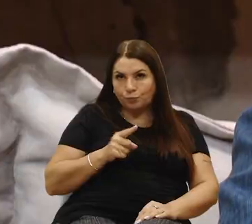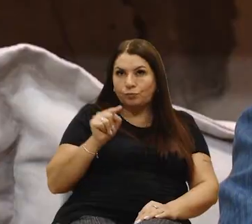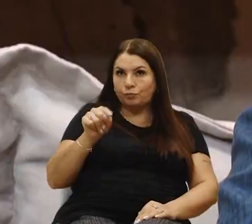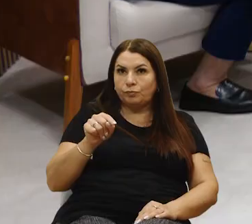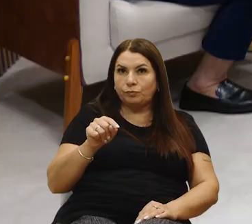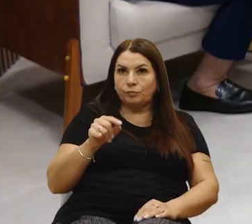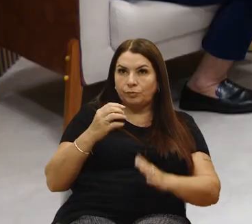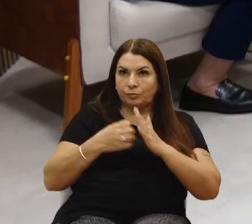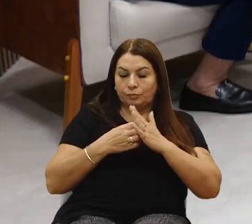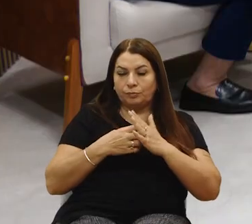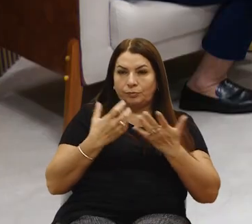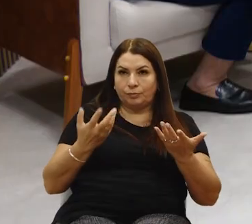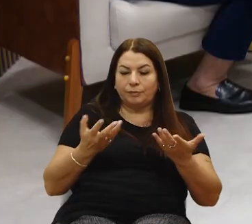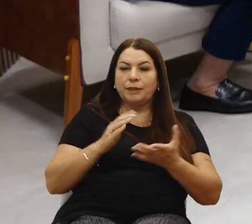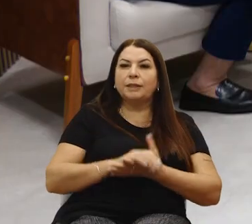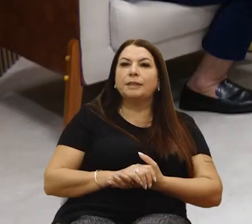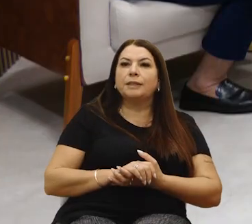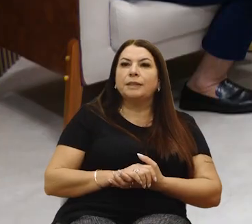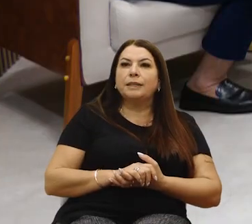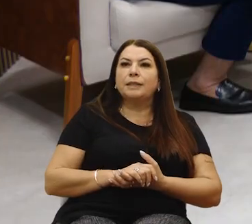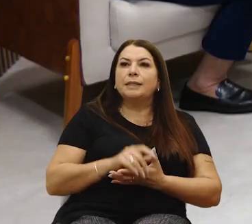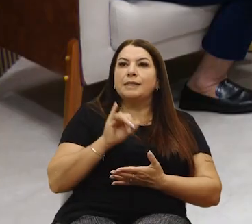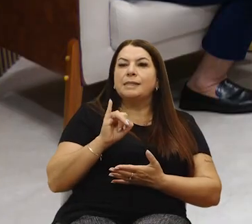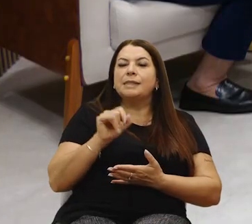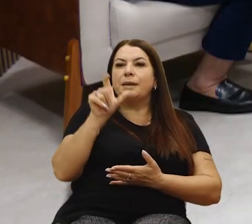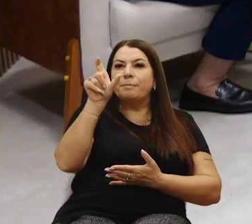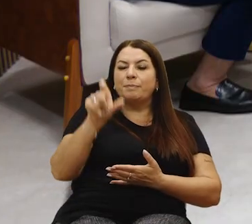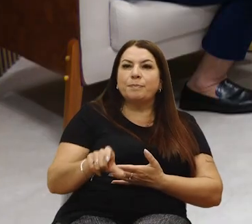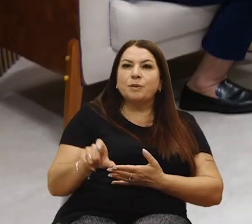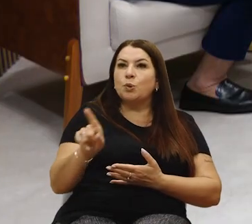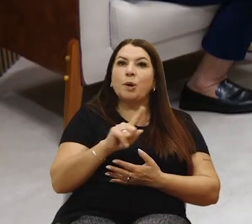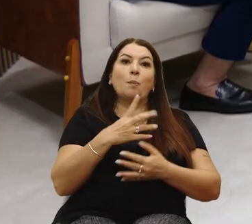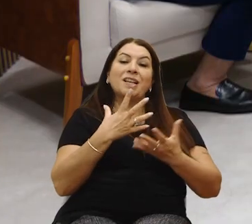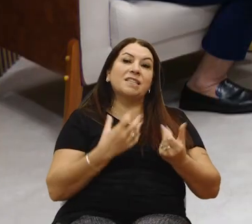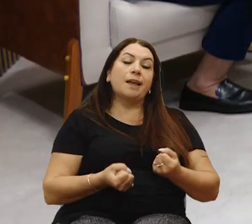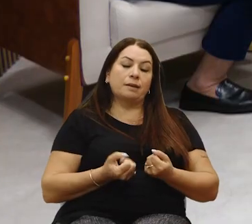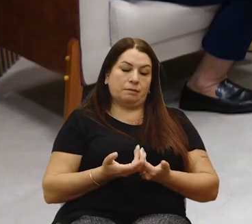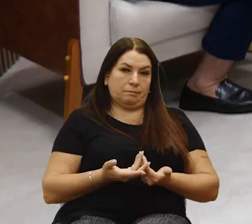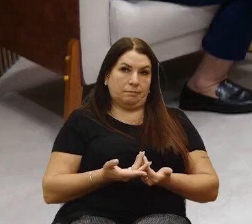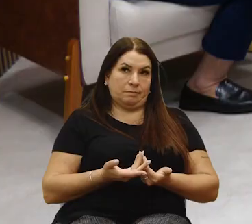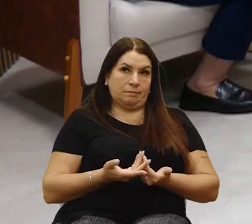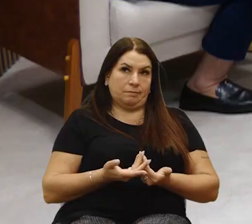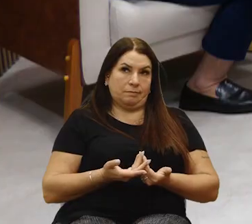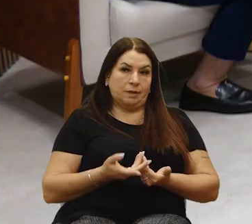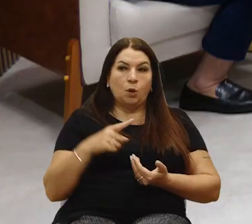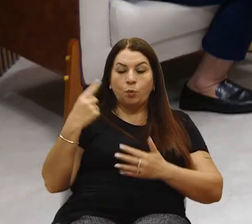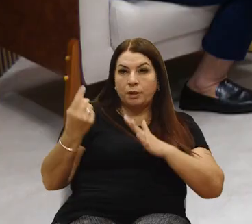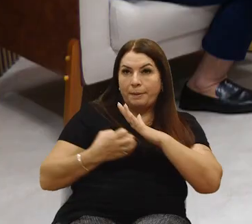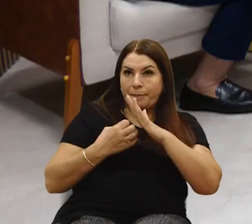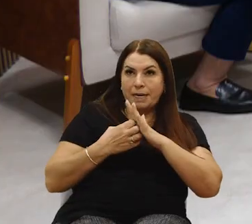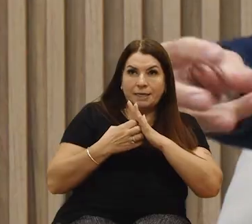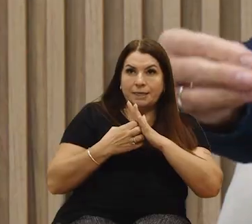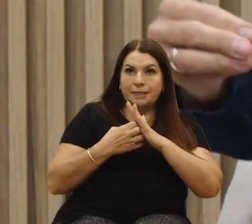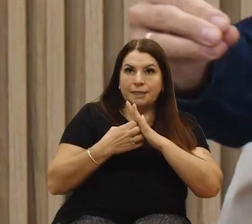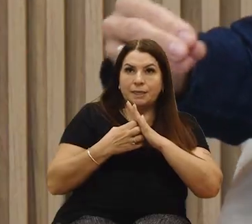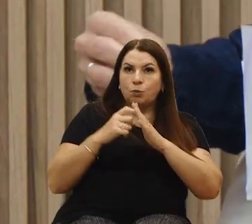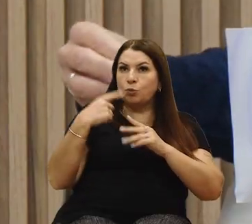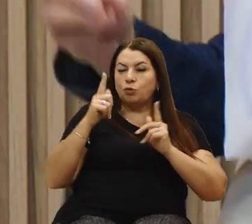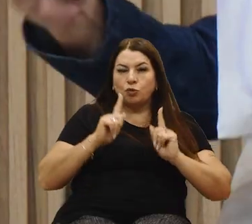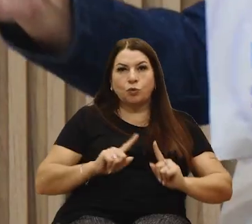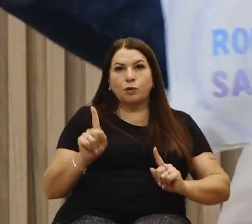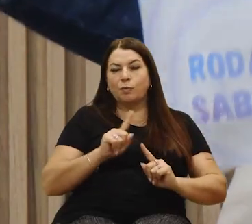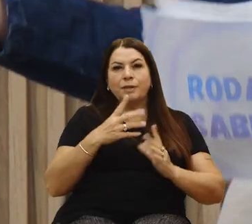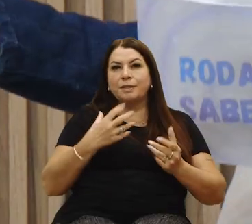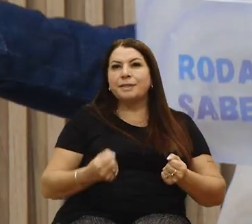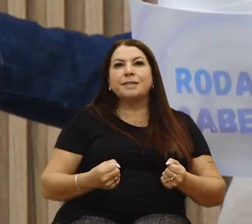naquela empresa. Mas, Vânia Corte, Vânia se a Marta. pessoa não admite isso, a outra empresa também, o outro gestor O não que admite. vai